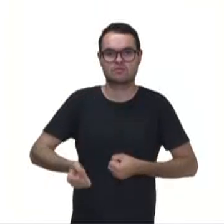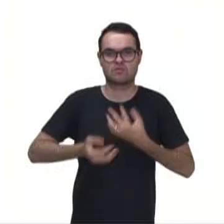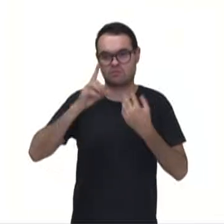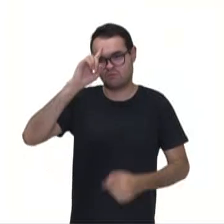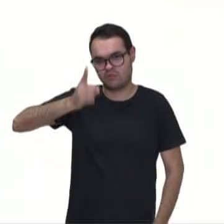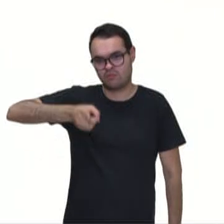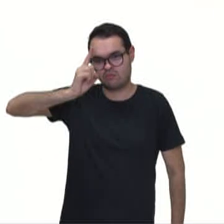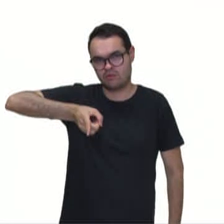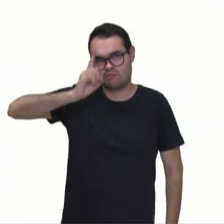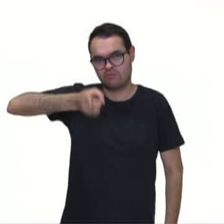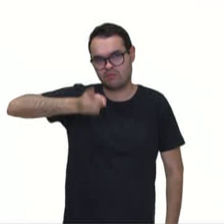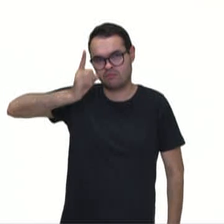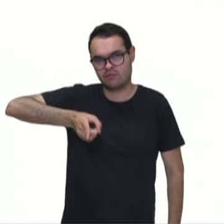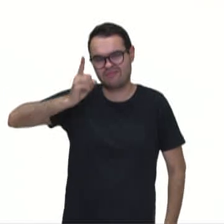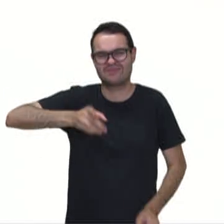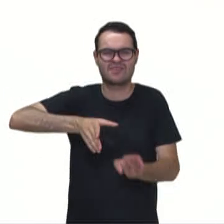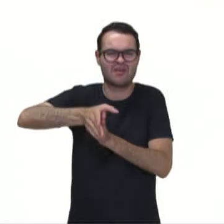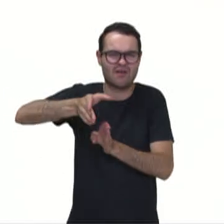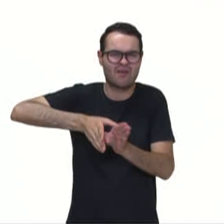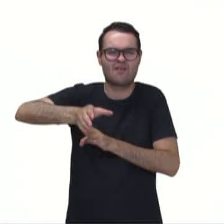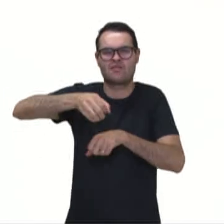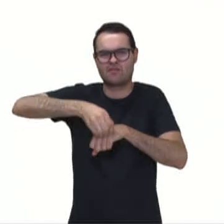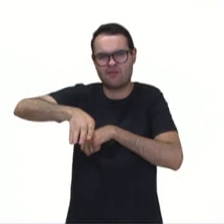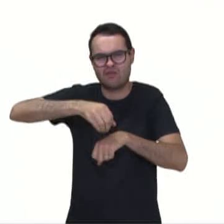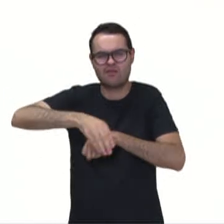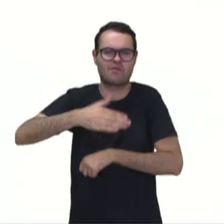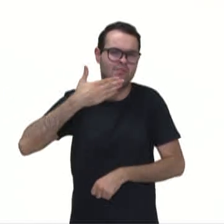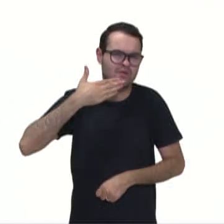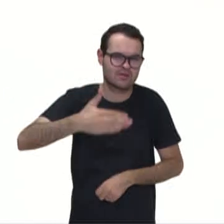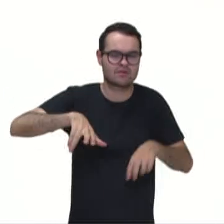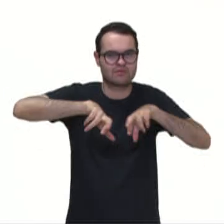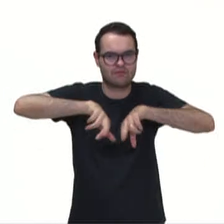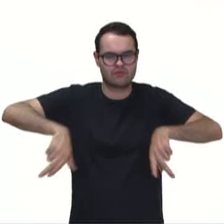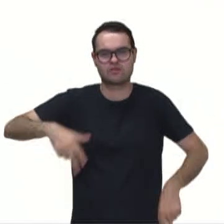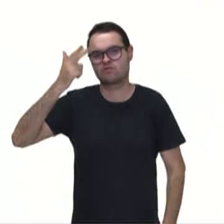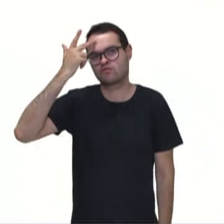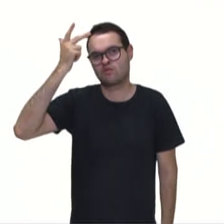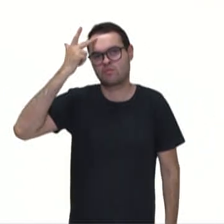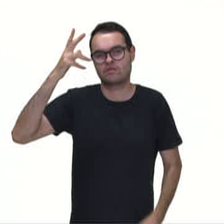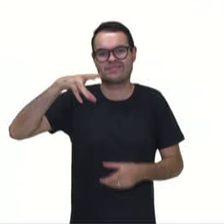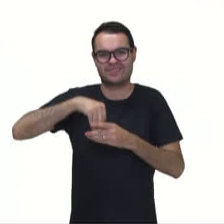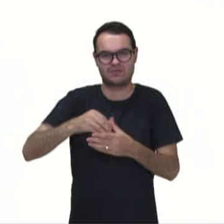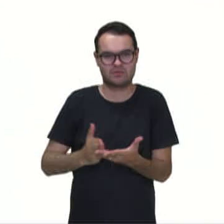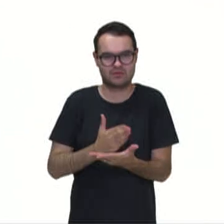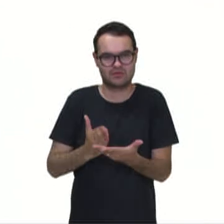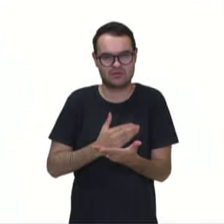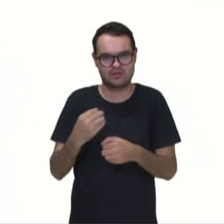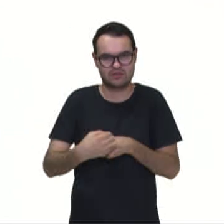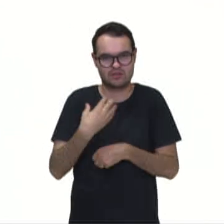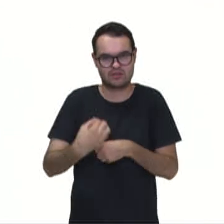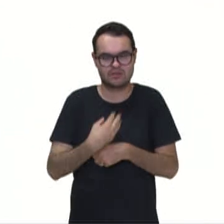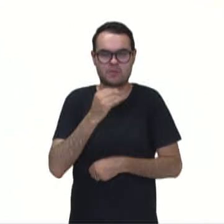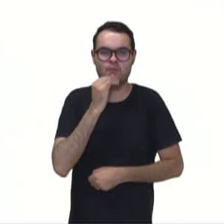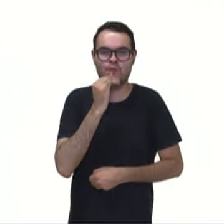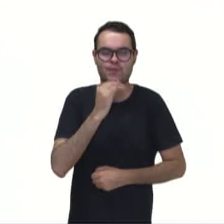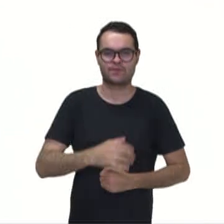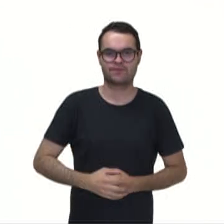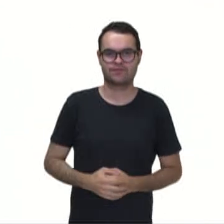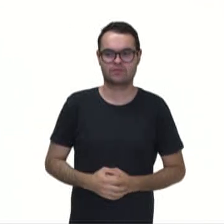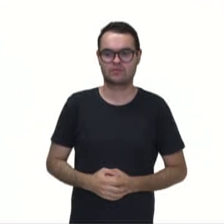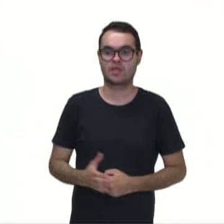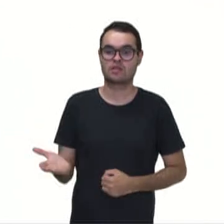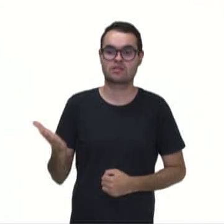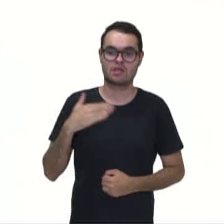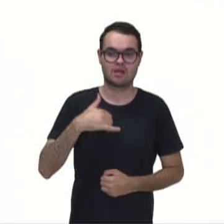ordens, pedidos, conselhos, instruções, né? Muito comuns inclusive em manuais. Um exemplo, traga